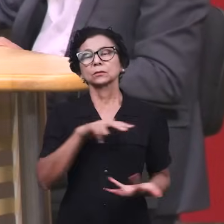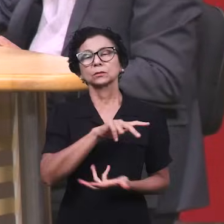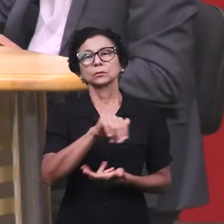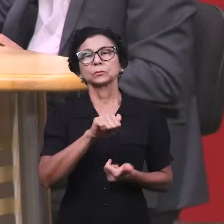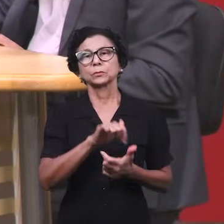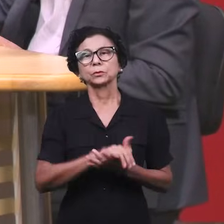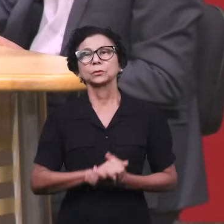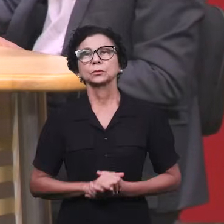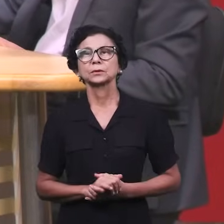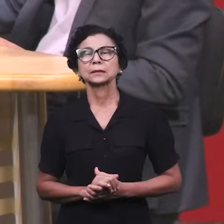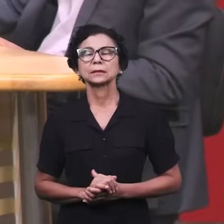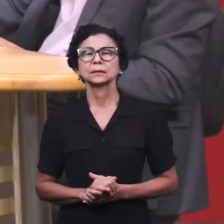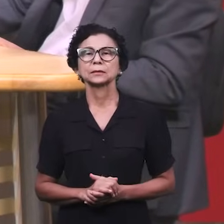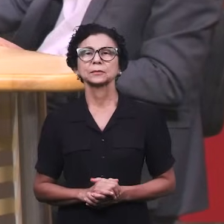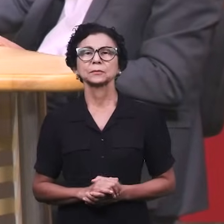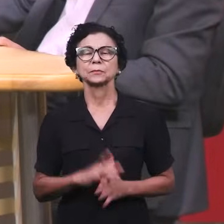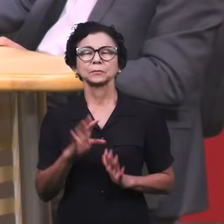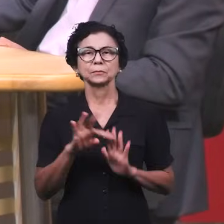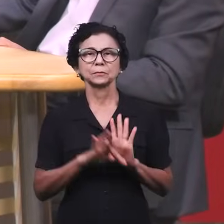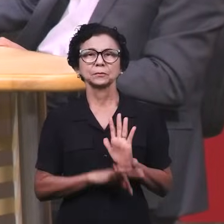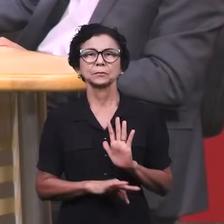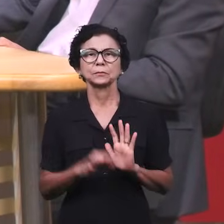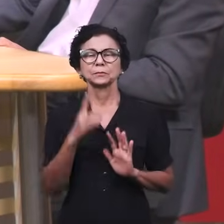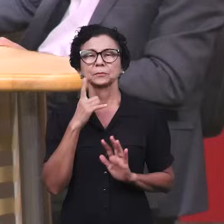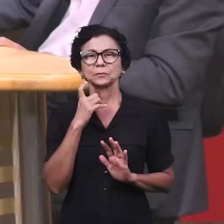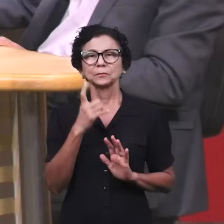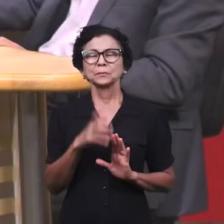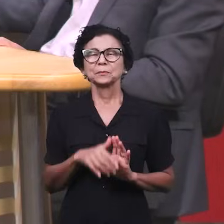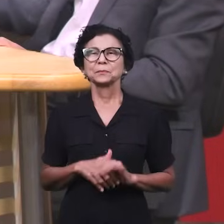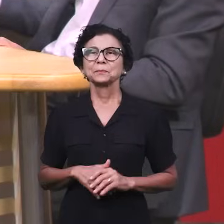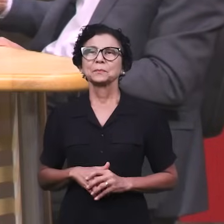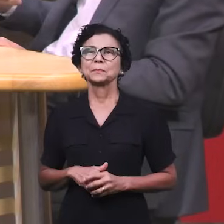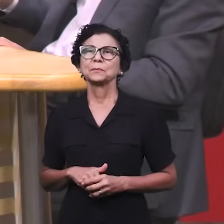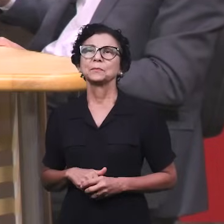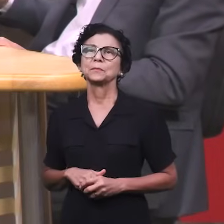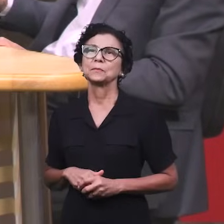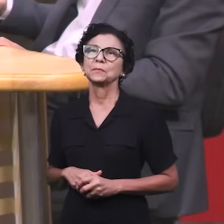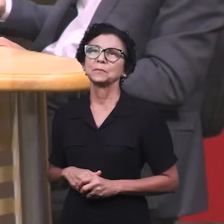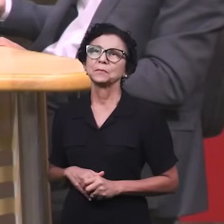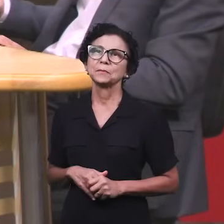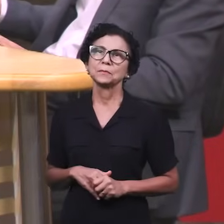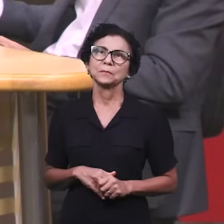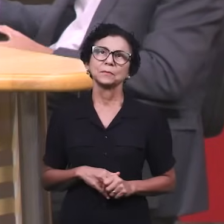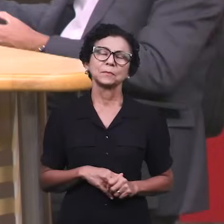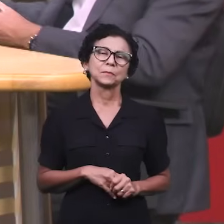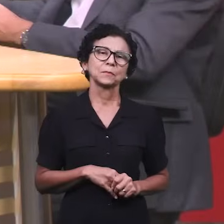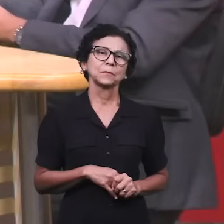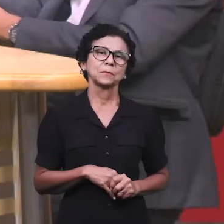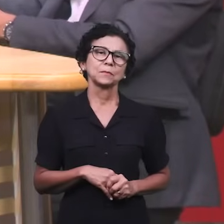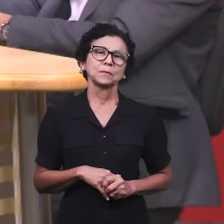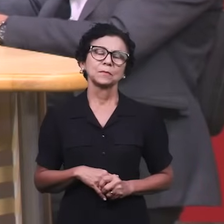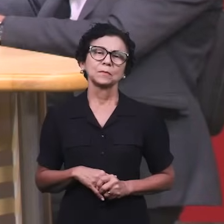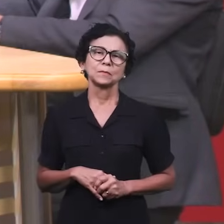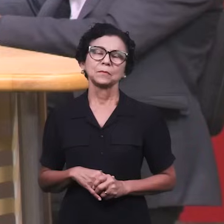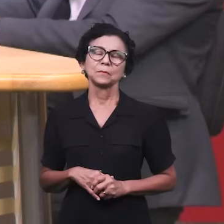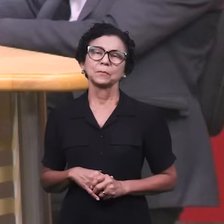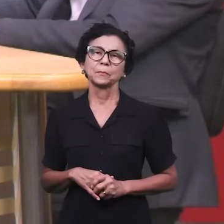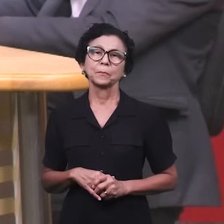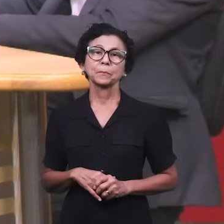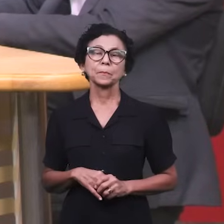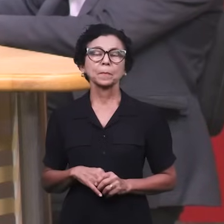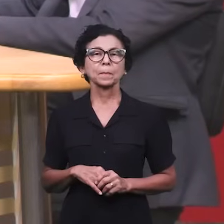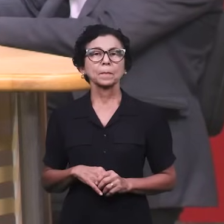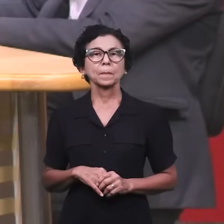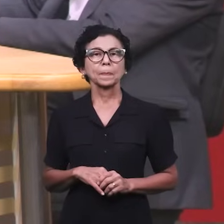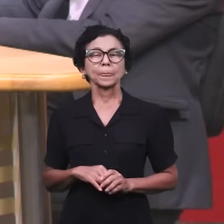um ponto muito bonito nesse texto é que tal coisa que nós devemos buscar pros nossos lares é que o senhor usou essa